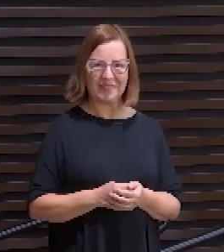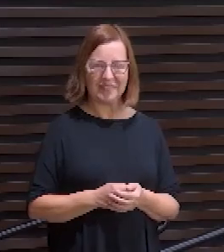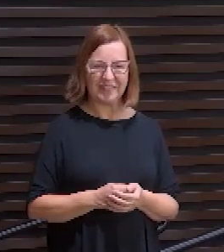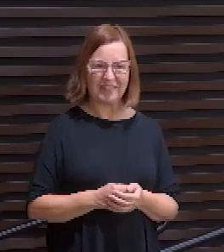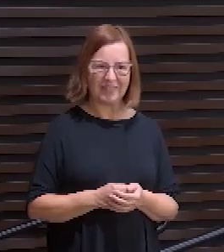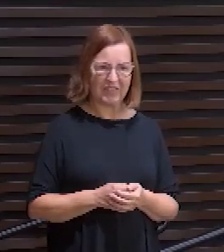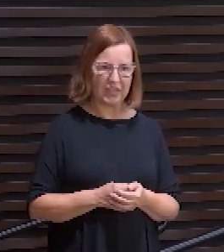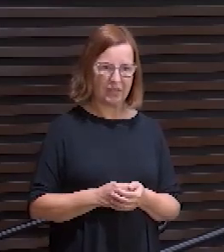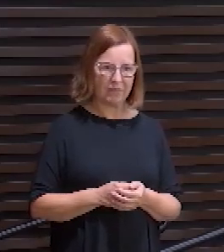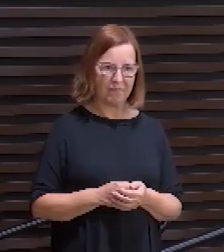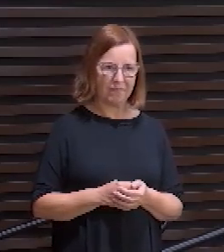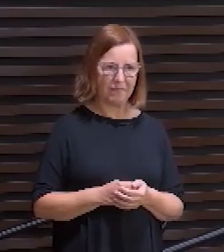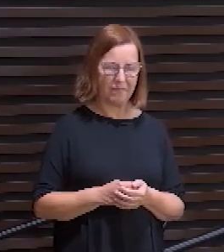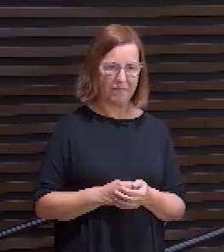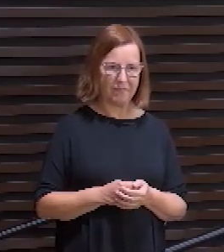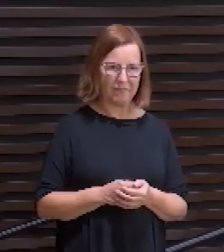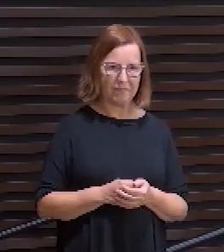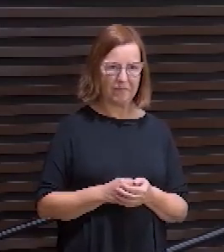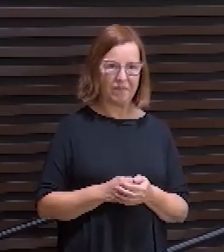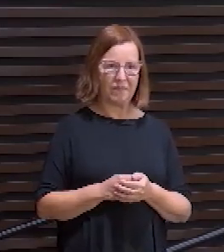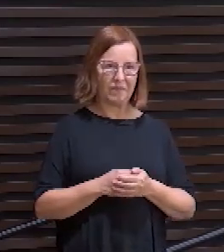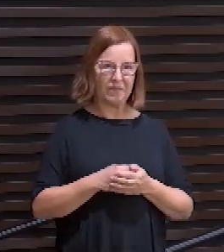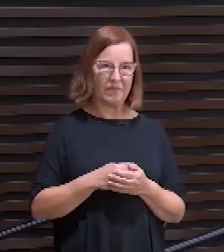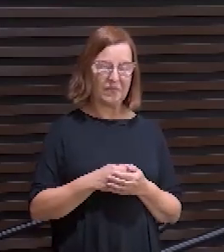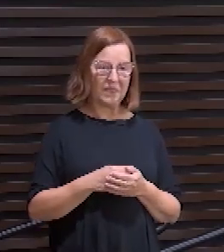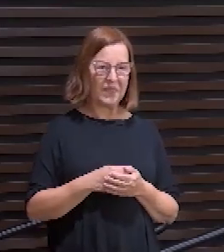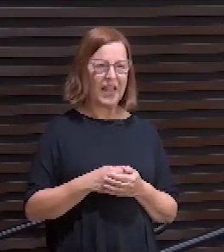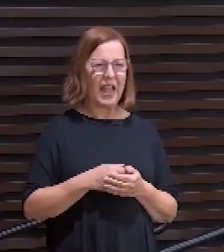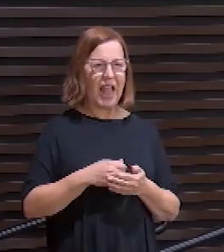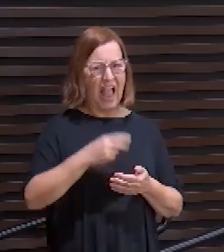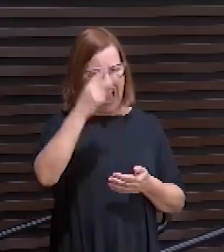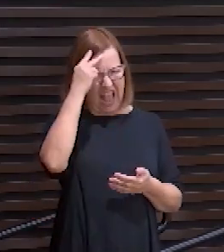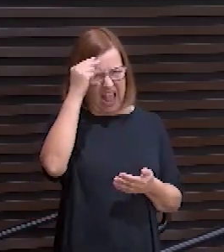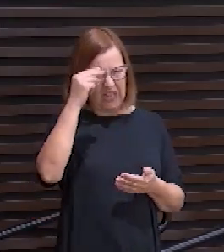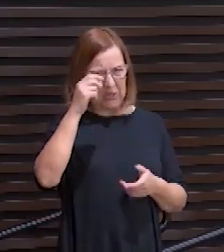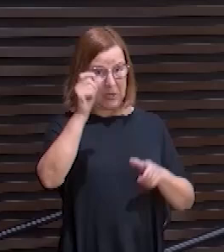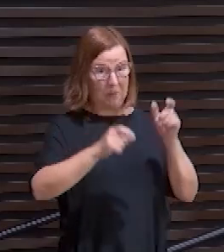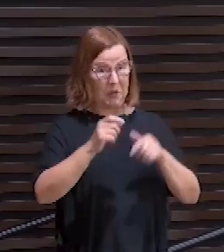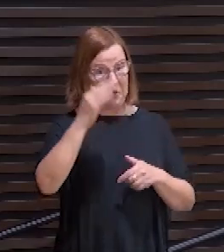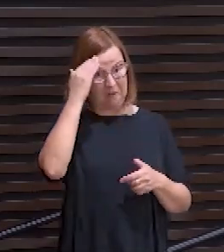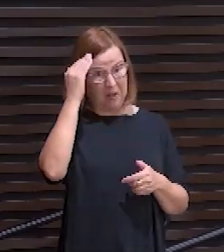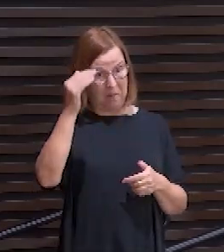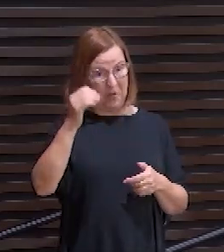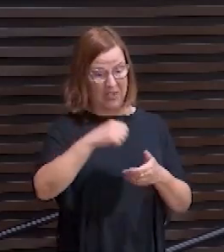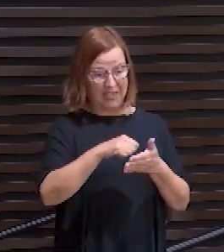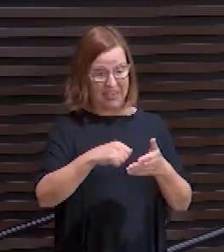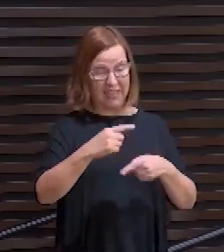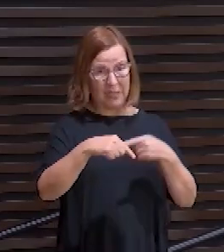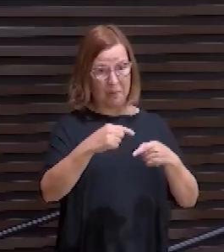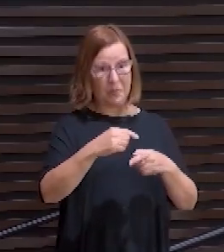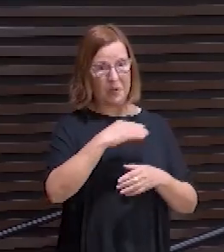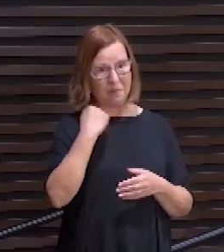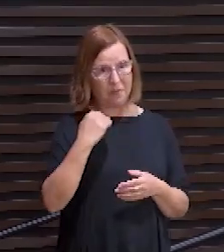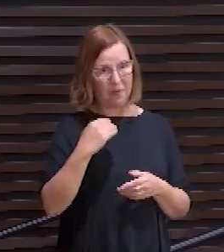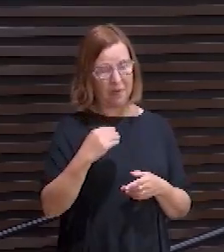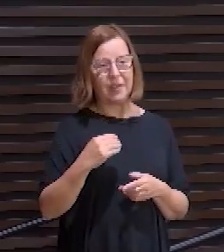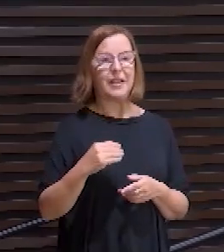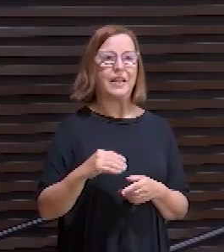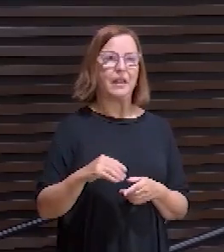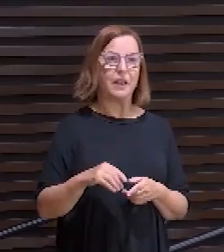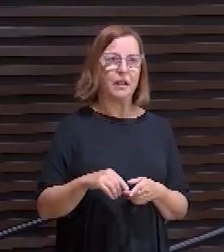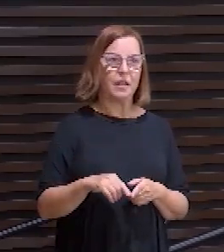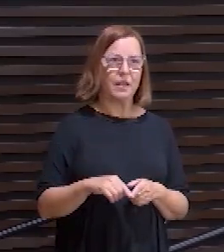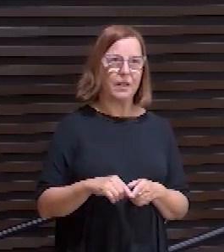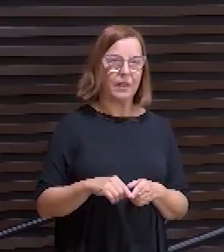As biografias dos homens, geralmente elas são escritas depois que o cara morre. Ele deixou um legado, aí então vai lá alguém e escreve uma biografia dele. Como é que foi